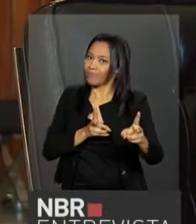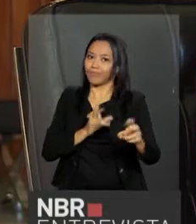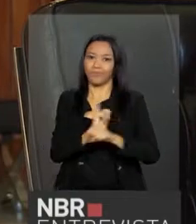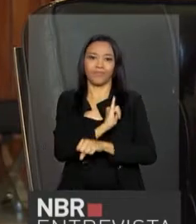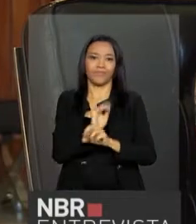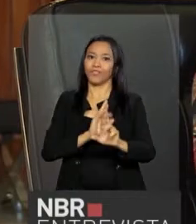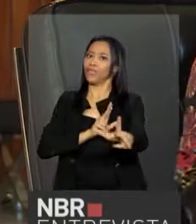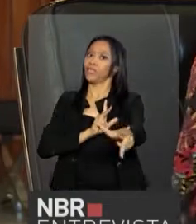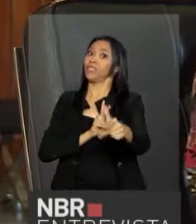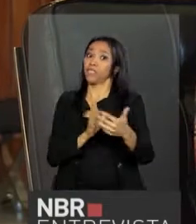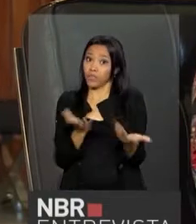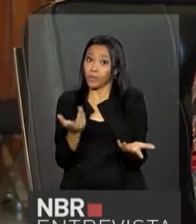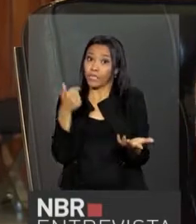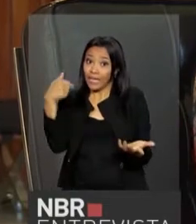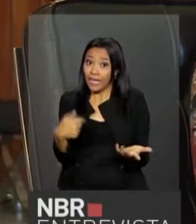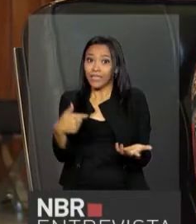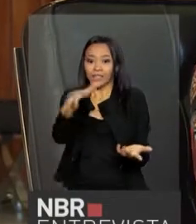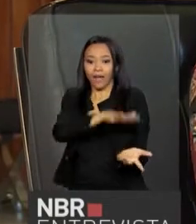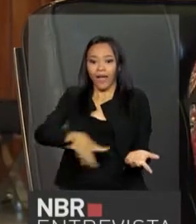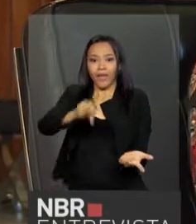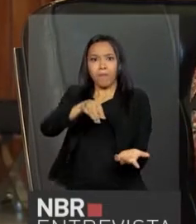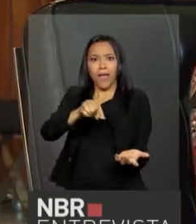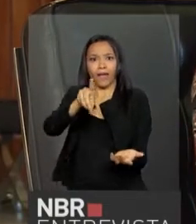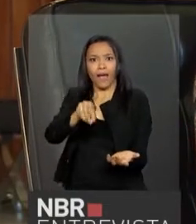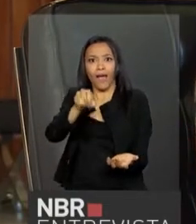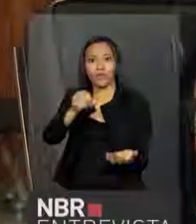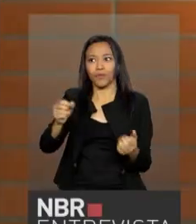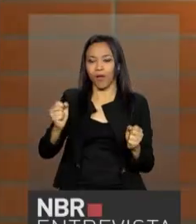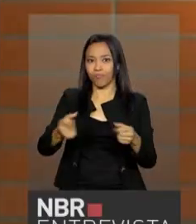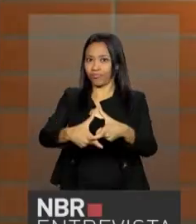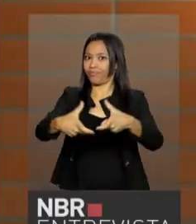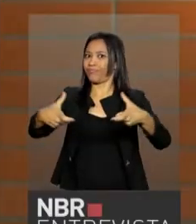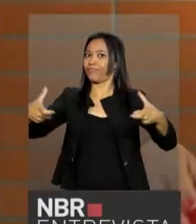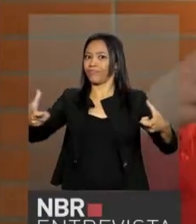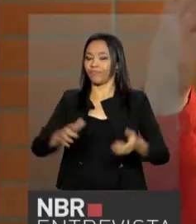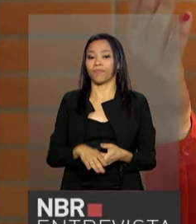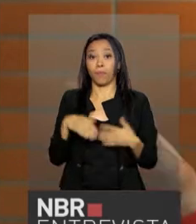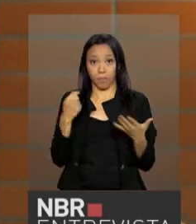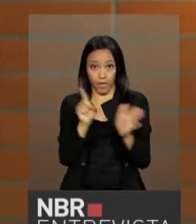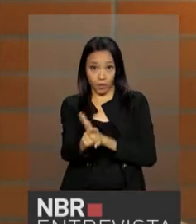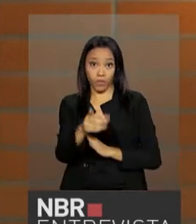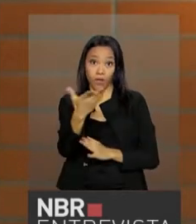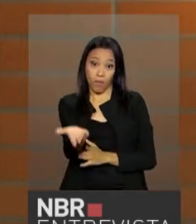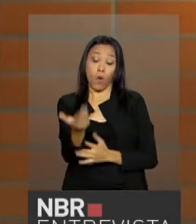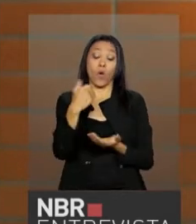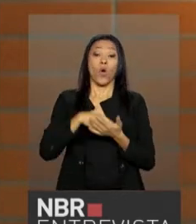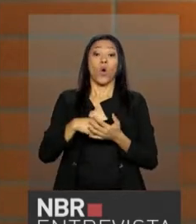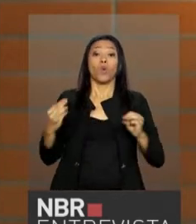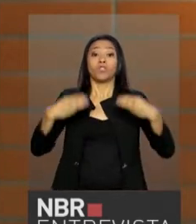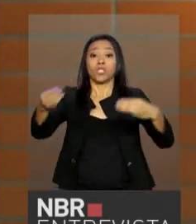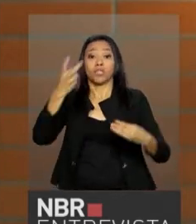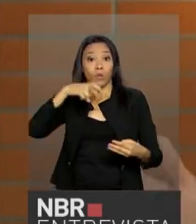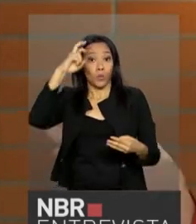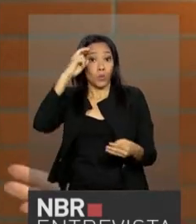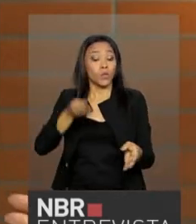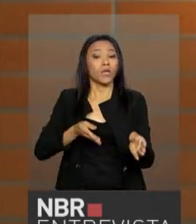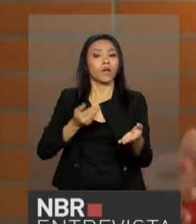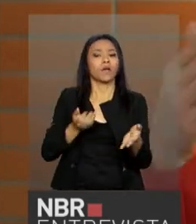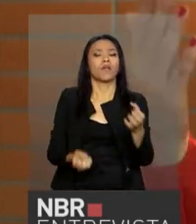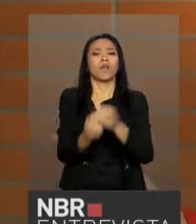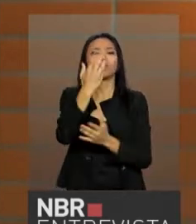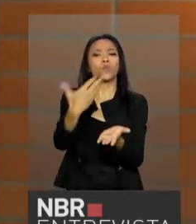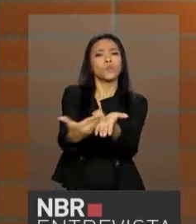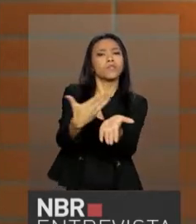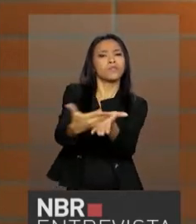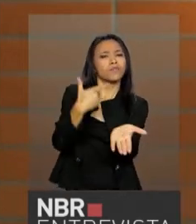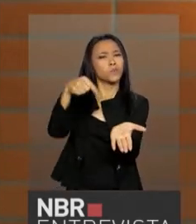sem dúvida, esse mercado todo vai ficar bem agitado. Bom, o Ministério da Cultura lançou um guia para produções audiovisuais acessíveis, eu